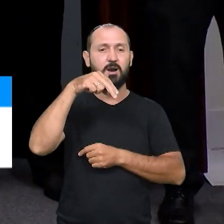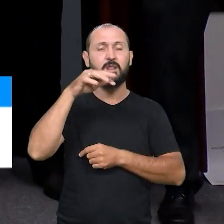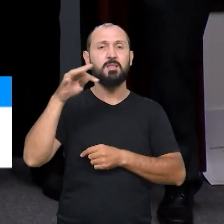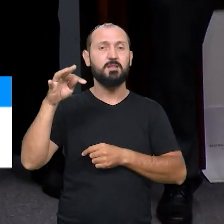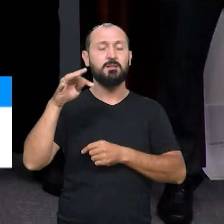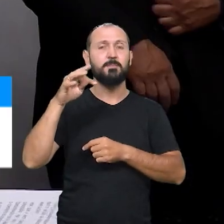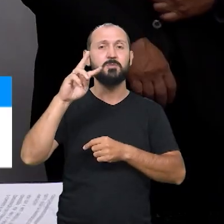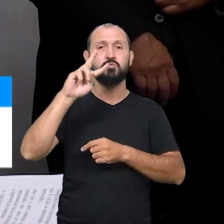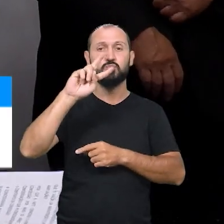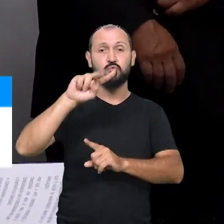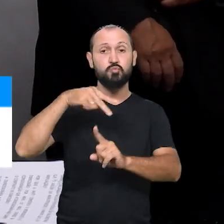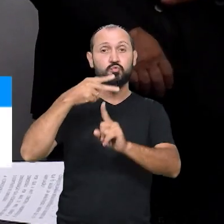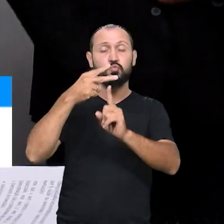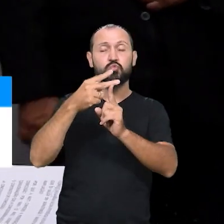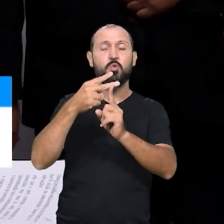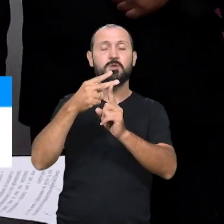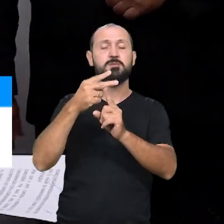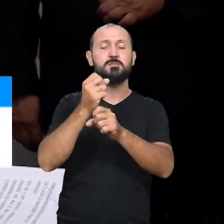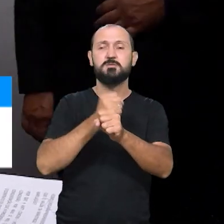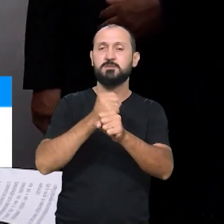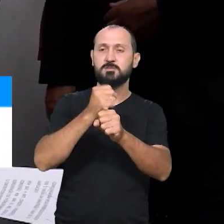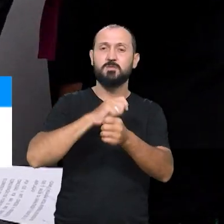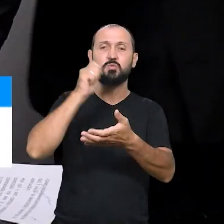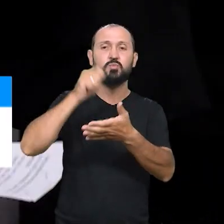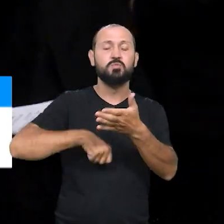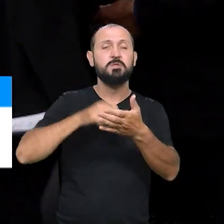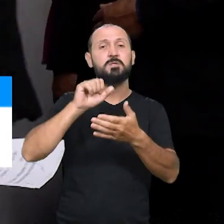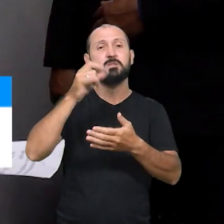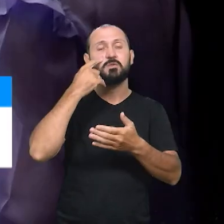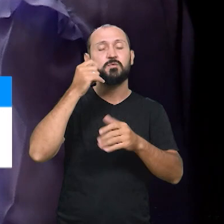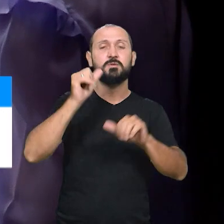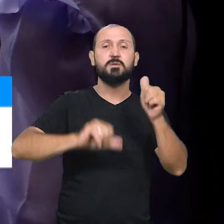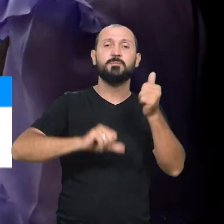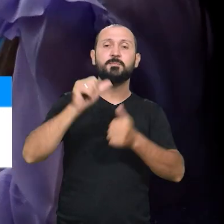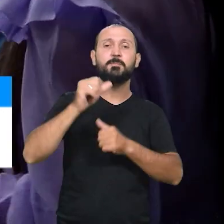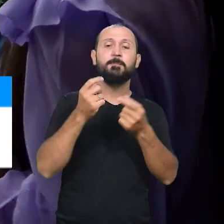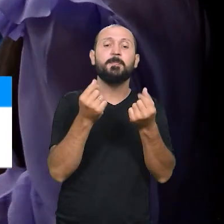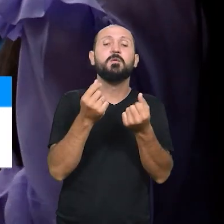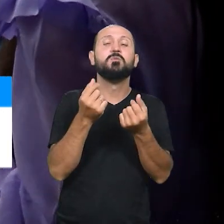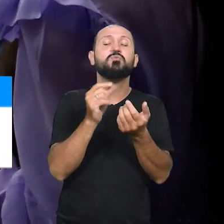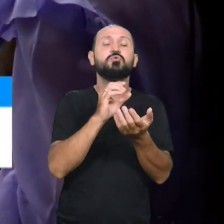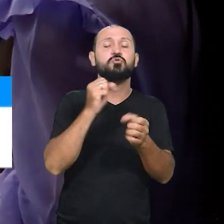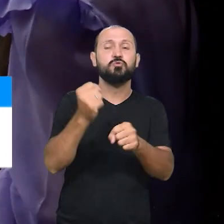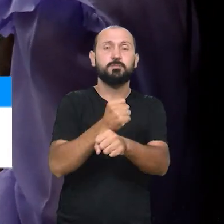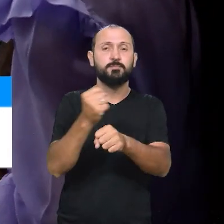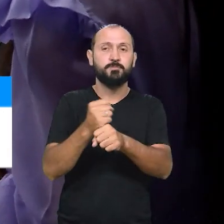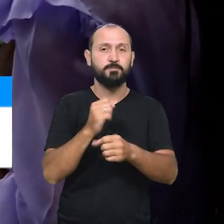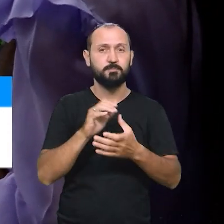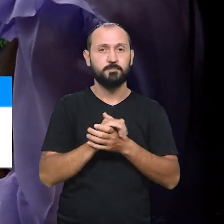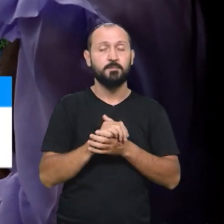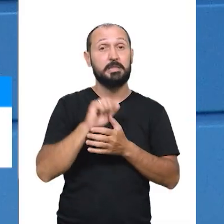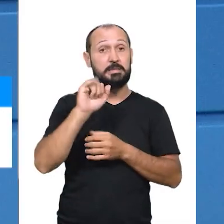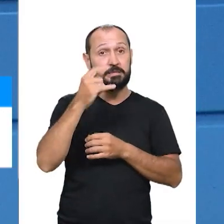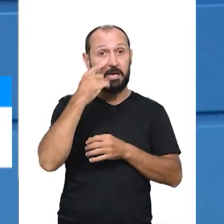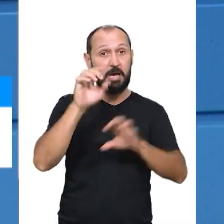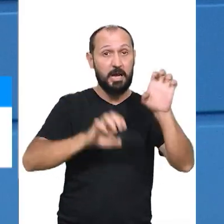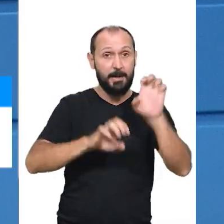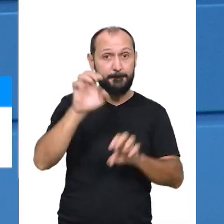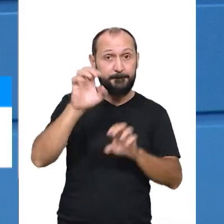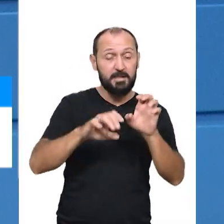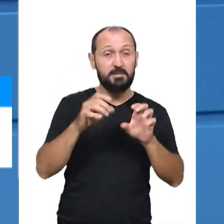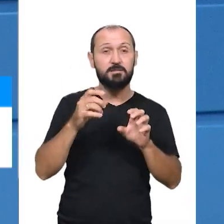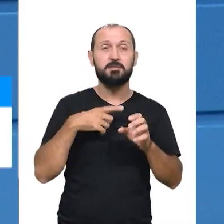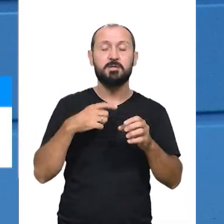criticou a ANTT por dar mais 2 anos de concessão do contrato sem uma revisão, cobrando os investimentos.